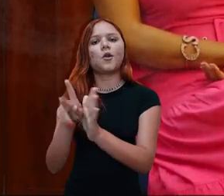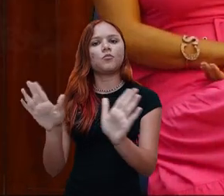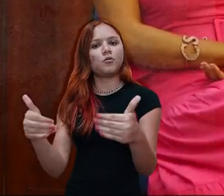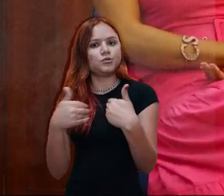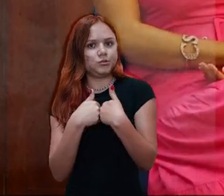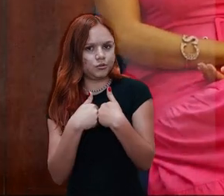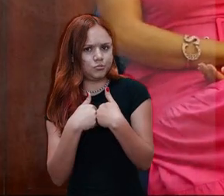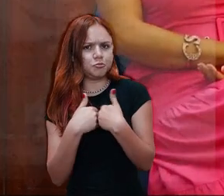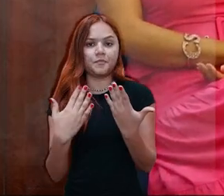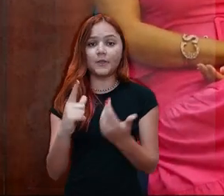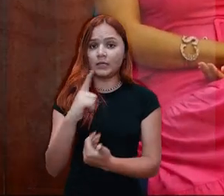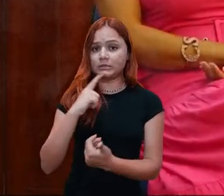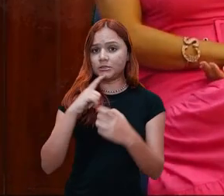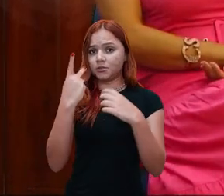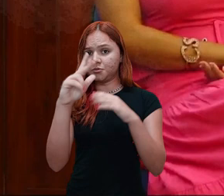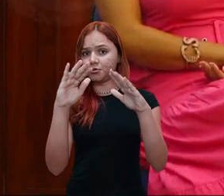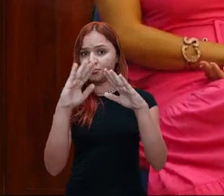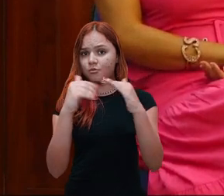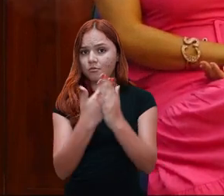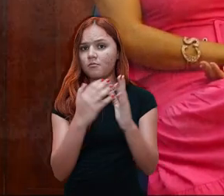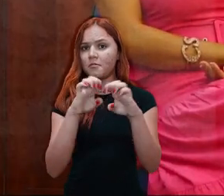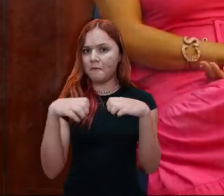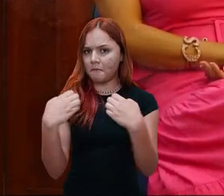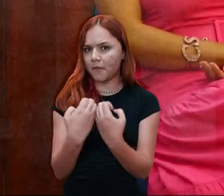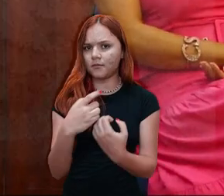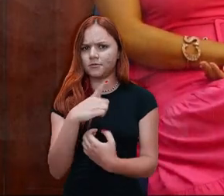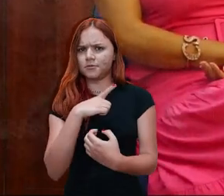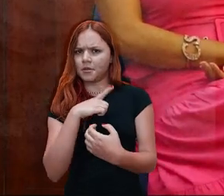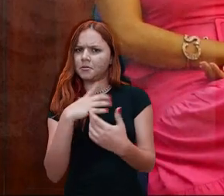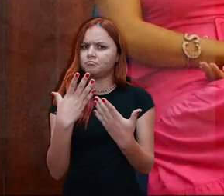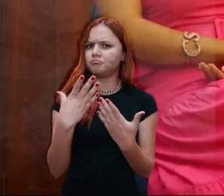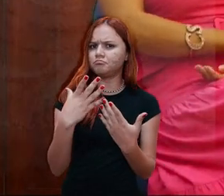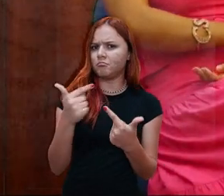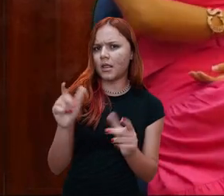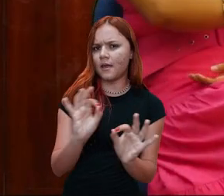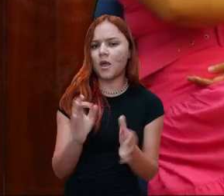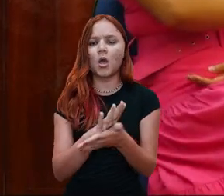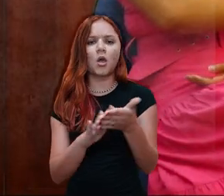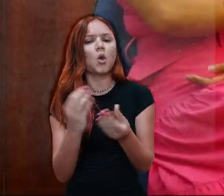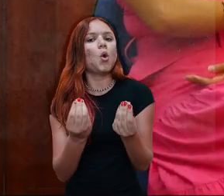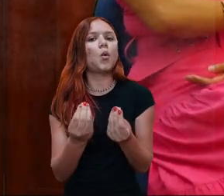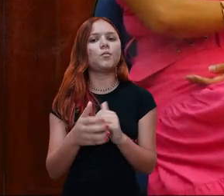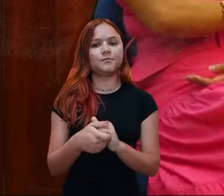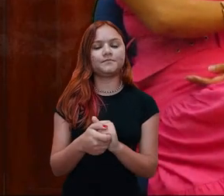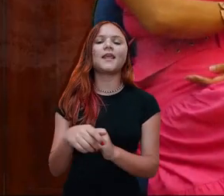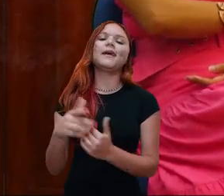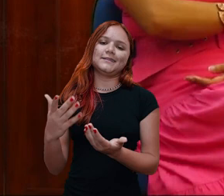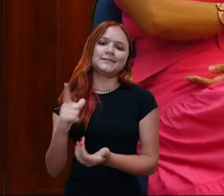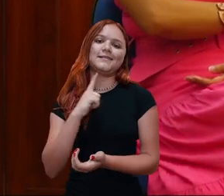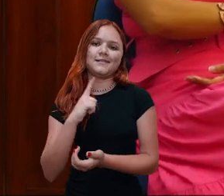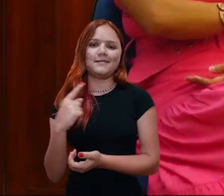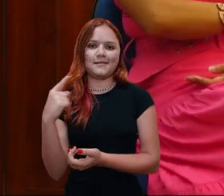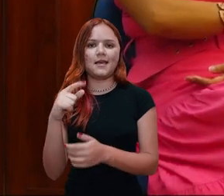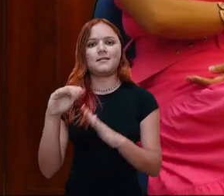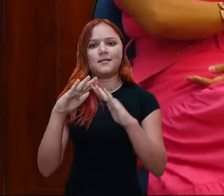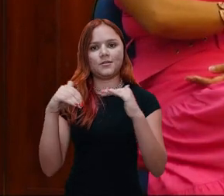autista. Vai ter alguma programação especial? Se tiver, poderia falar para a gente aqui, para Sim. divulgar já. Sim, na nossa